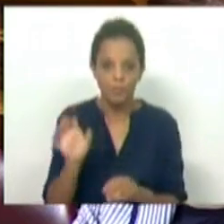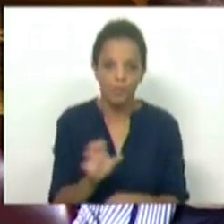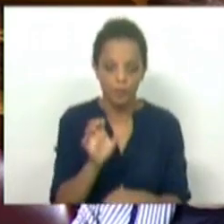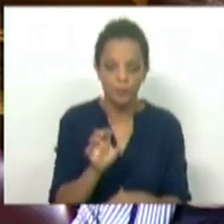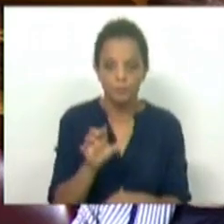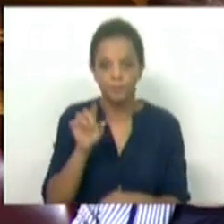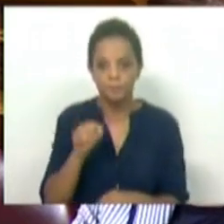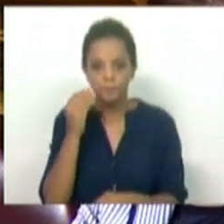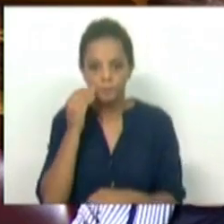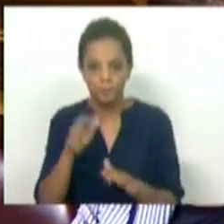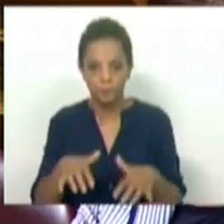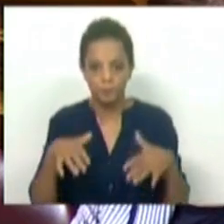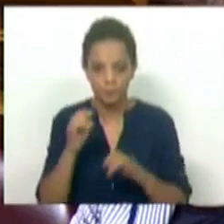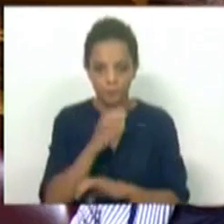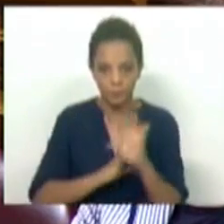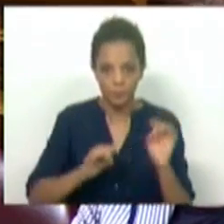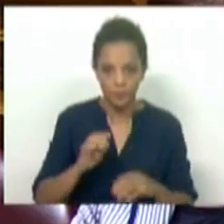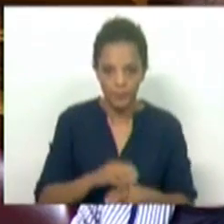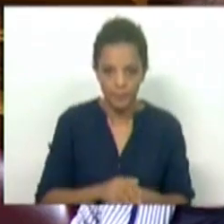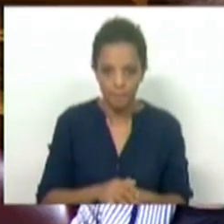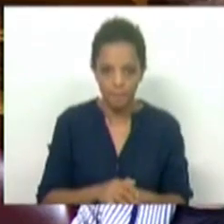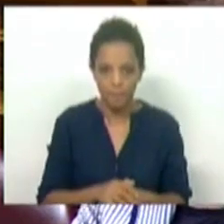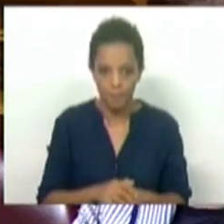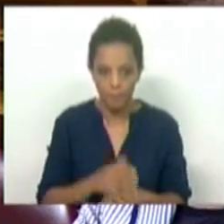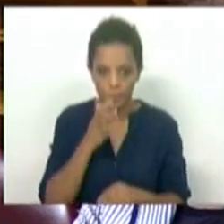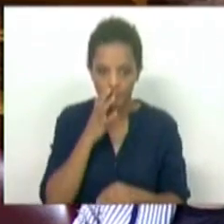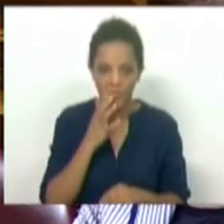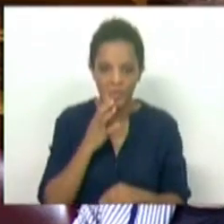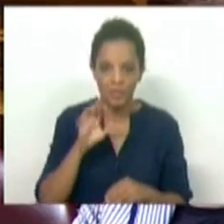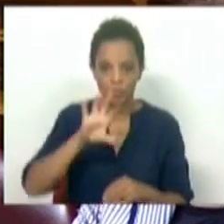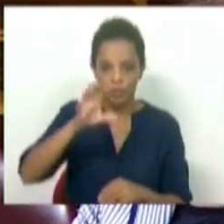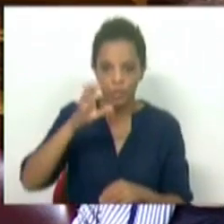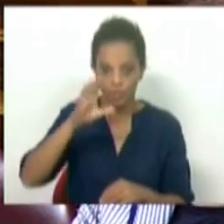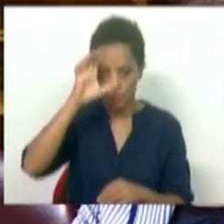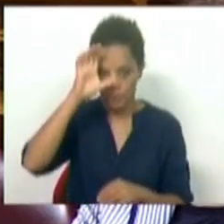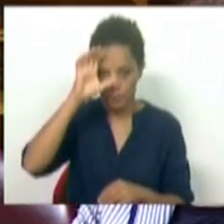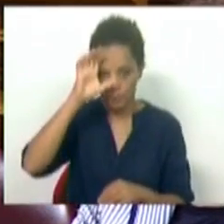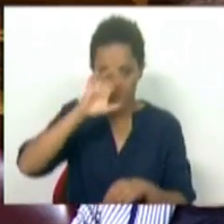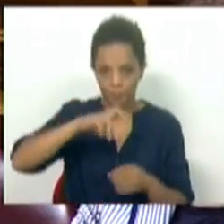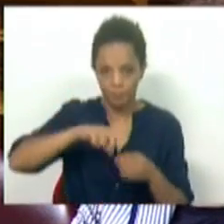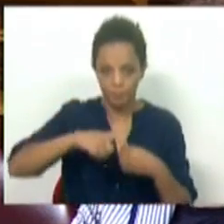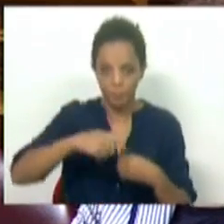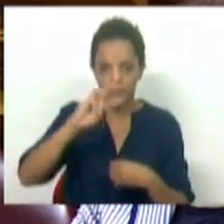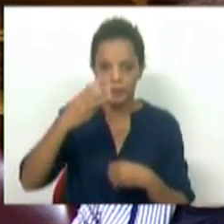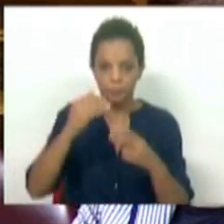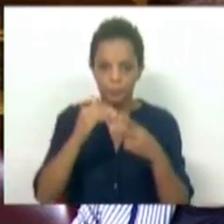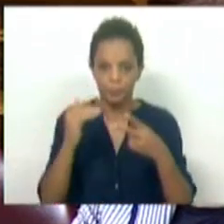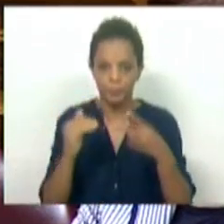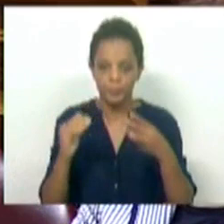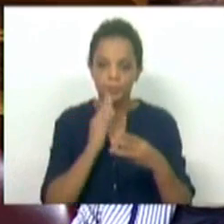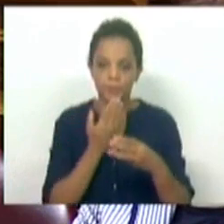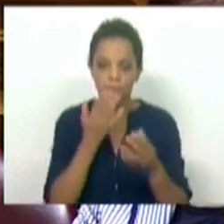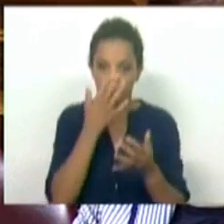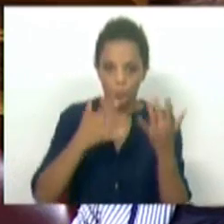e eleição do Parlamento Europeu. A estratificação dos Estados-membros em 3 escalões em função da